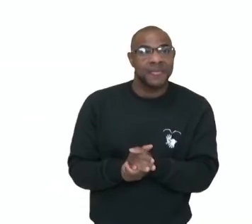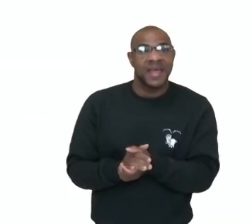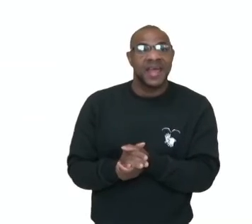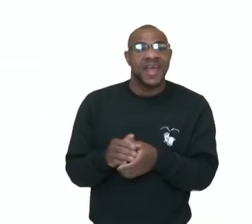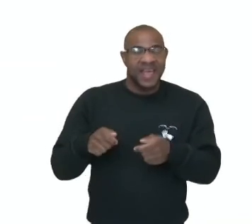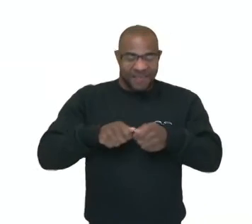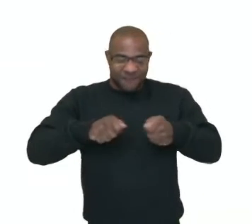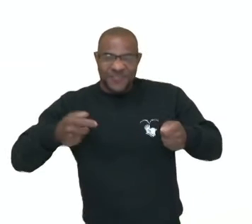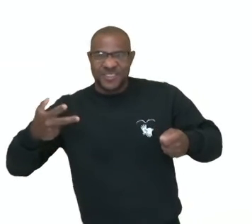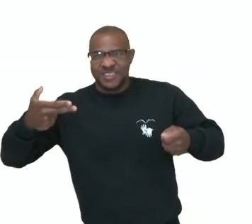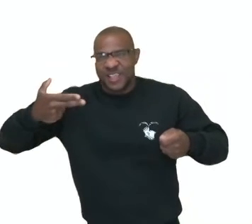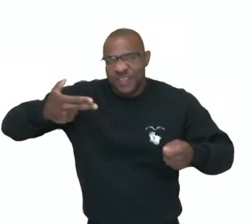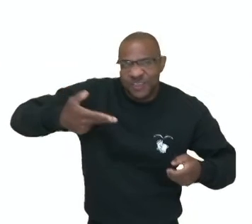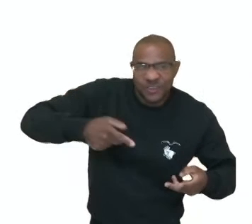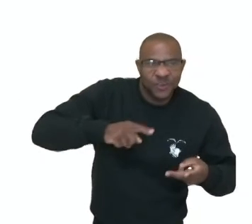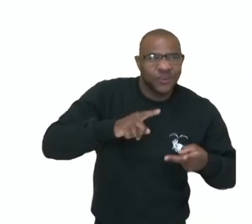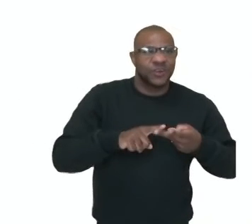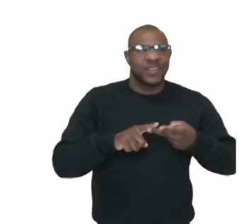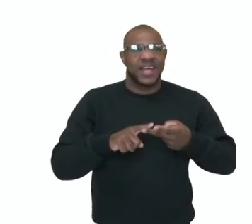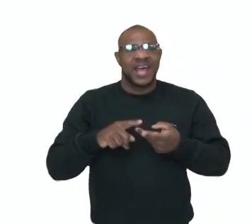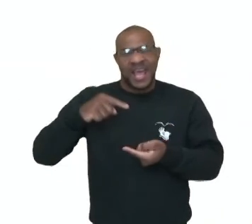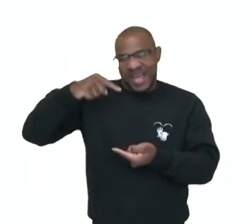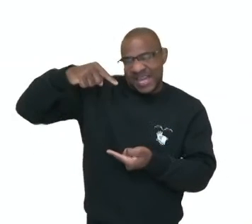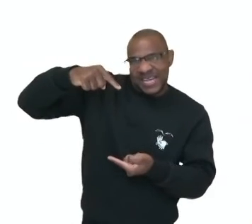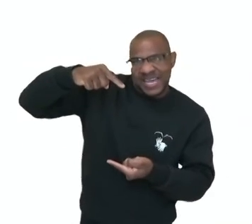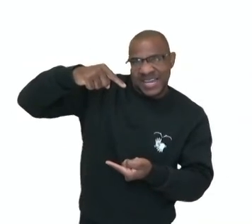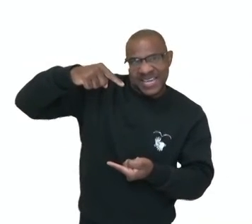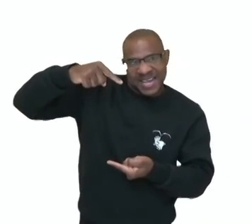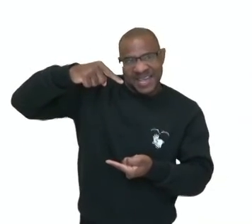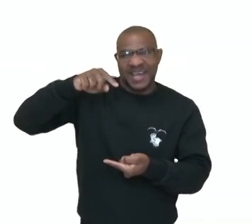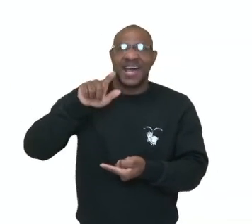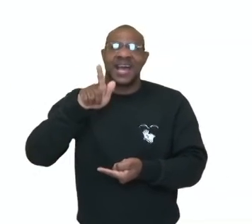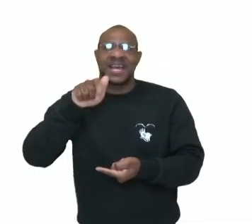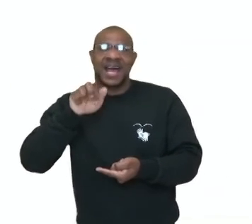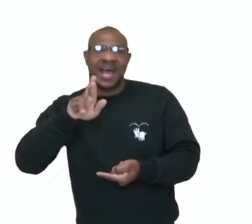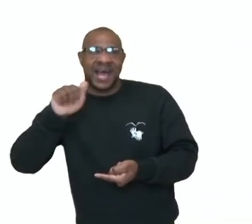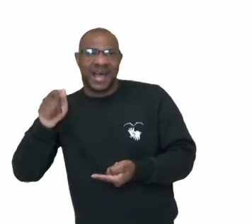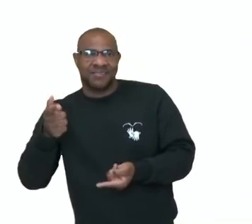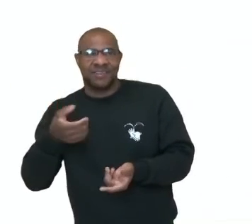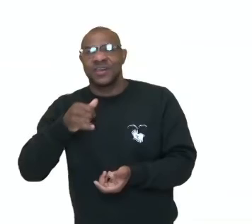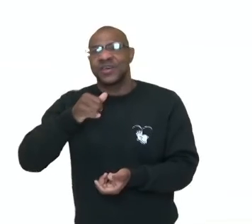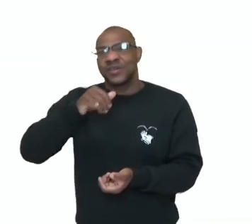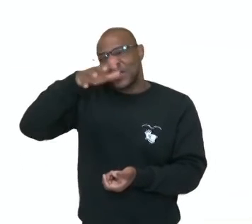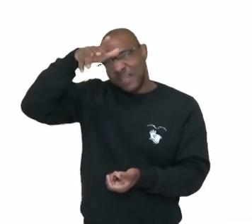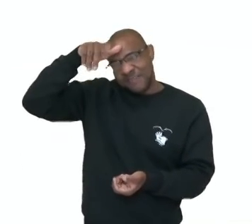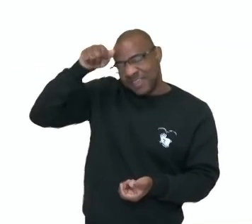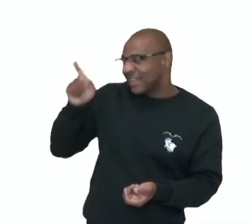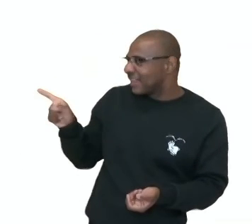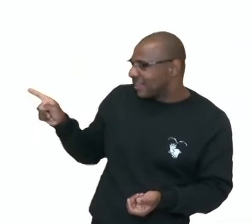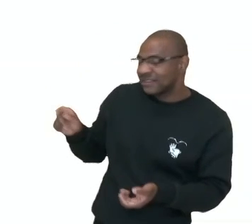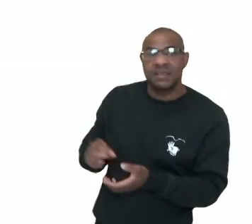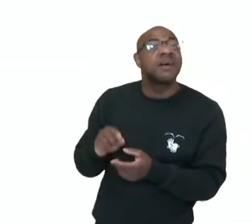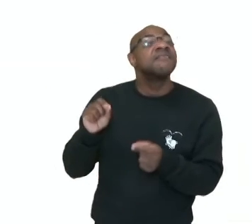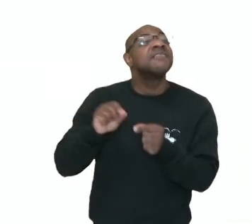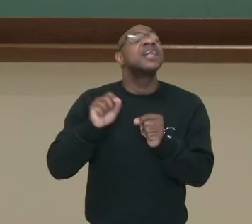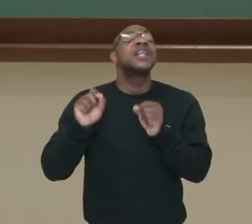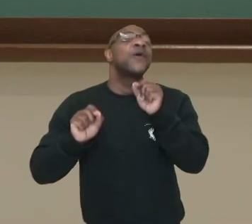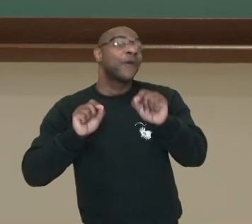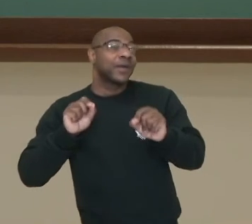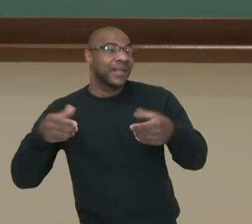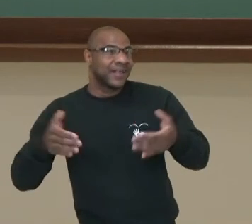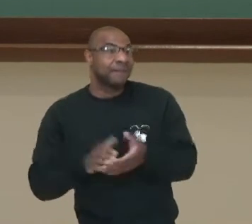é tesoura, garrafa PET, ok? Então aqui, ó. O que nós vamos fazer, né?